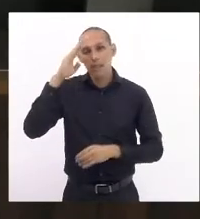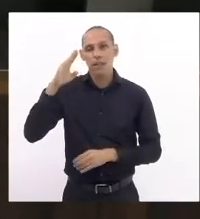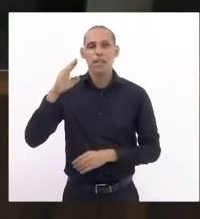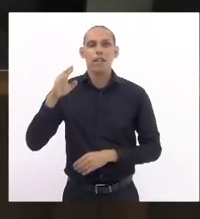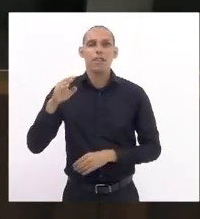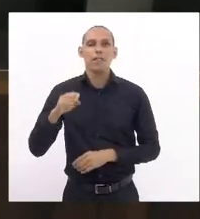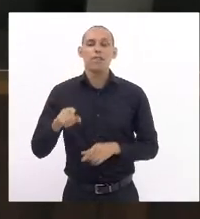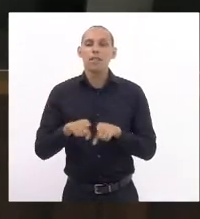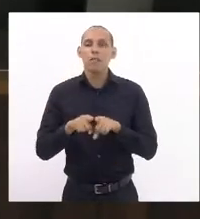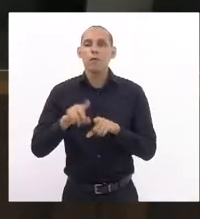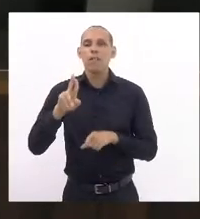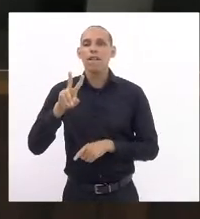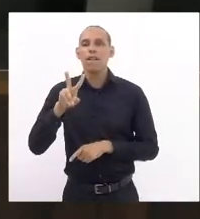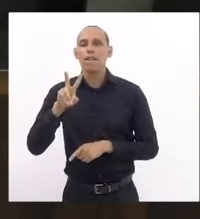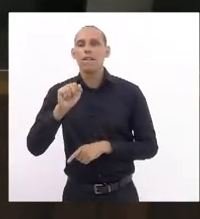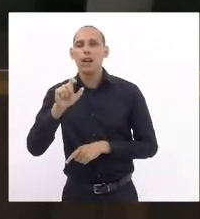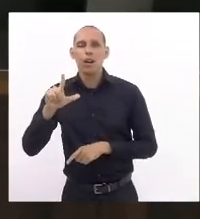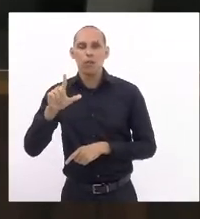Ceasa.